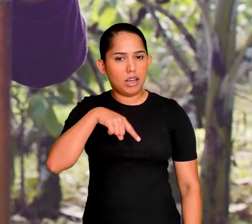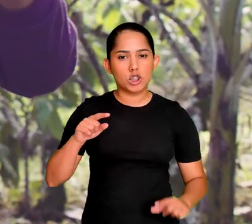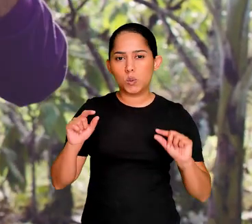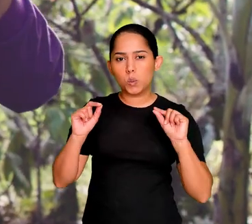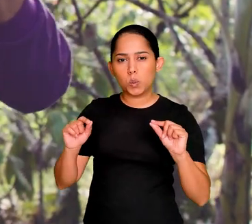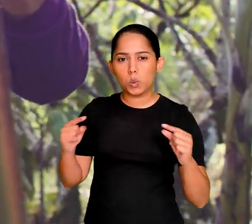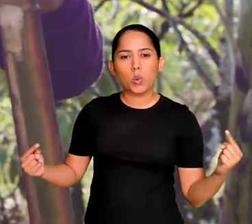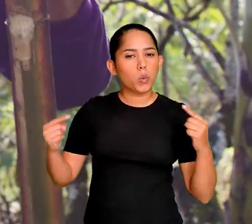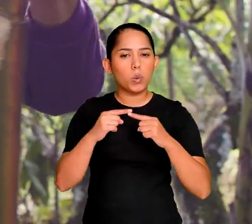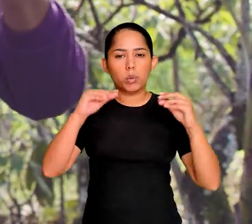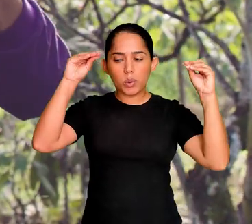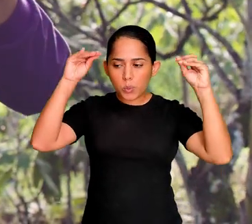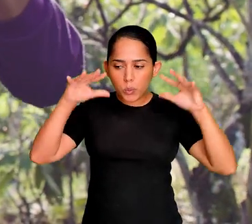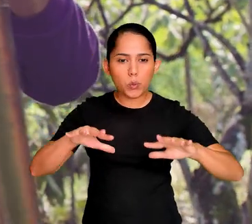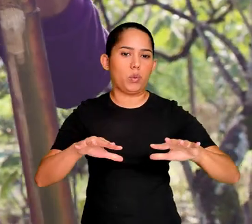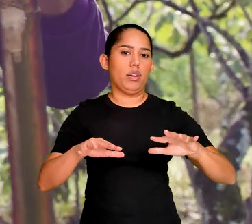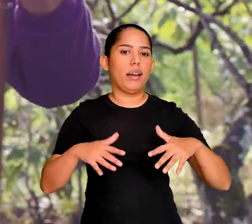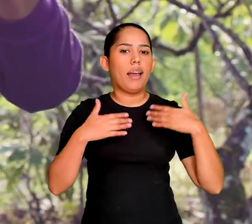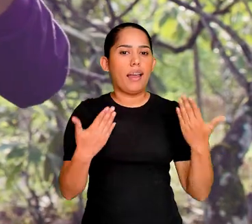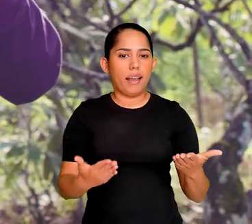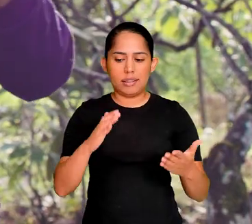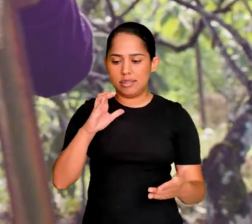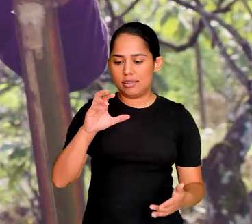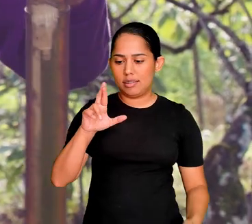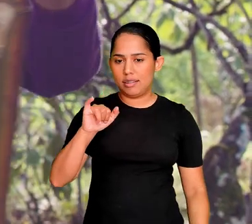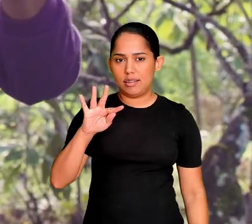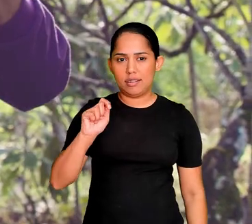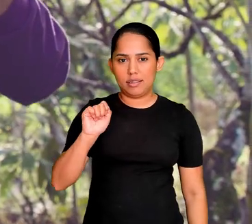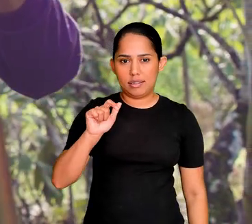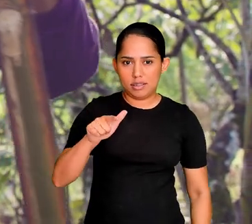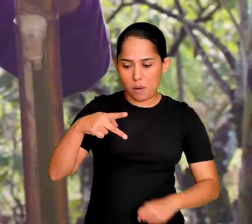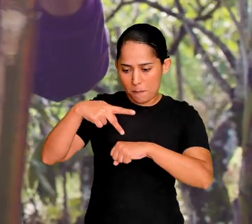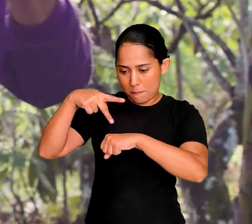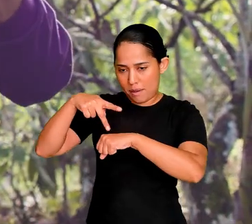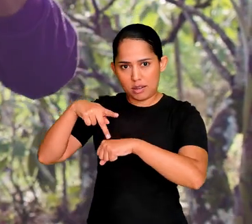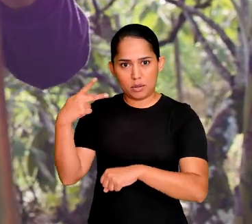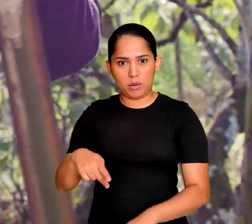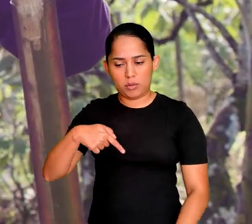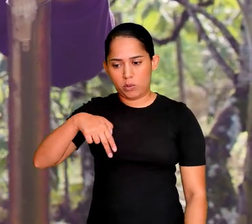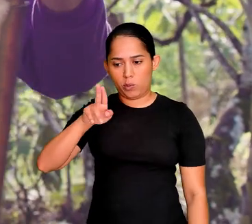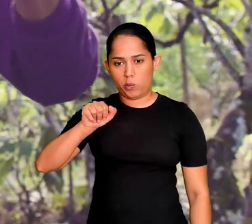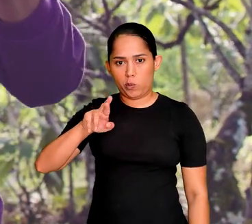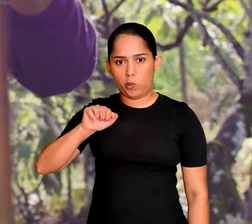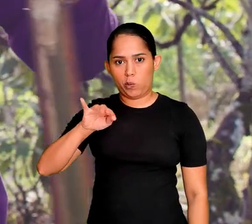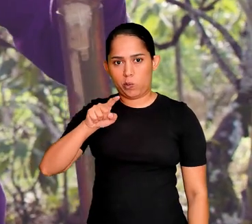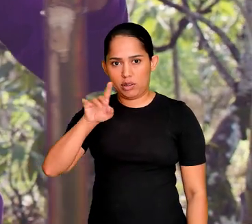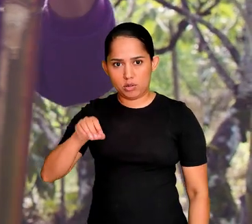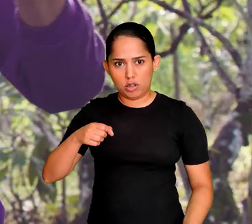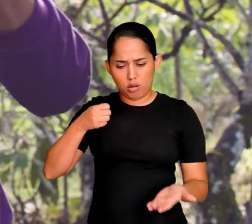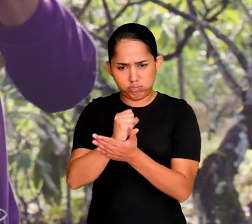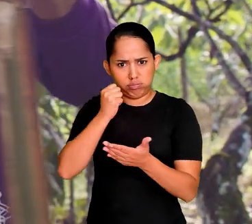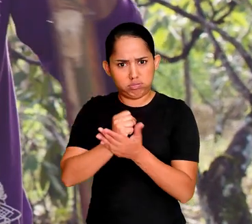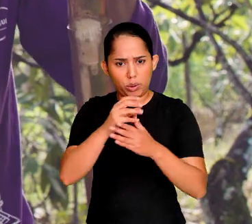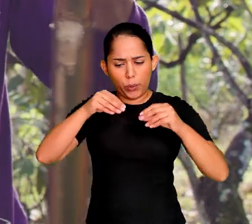Aqui a gente está dinamizando luz. O cristal, que é aquela pedra de quartzo, foi transformada